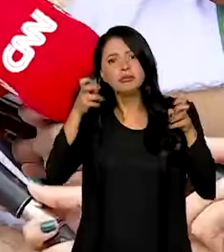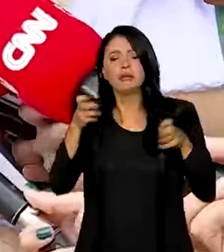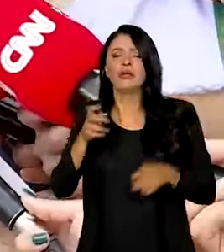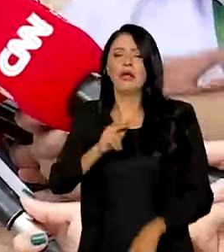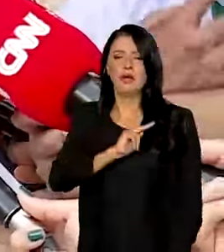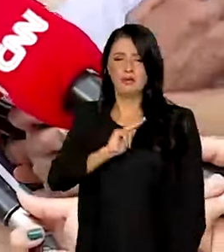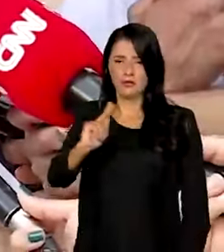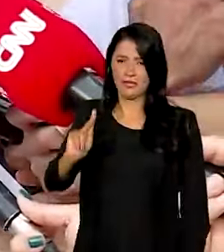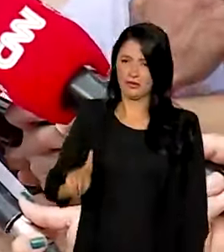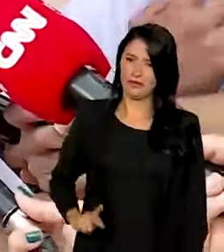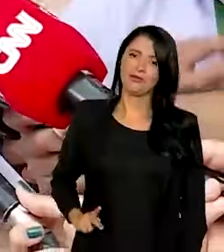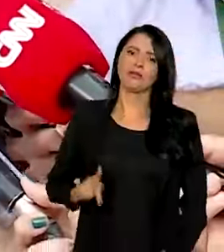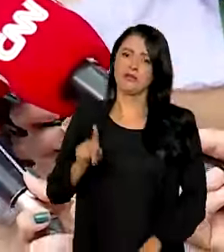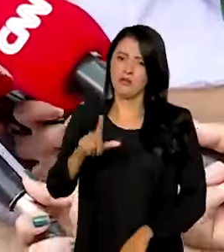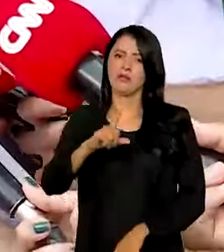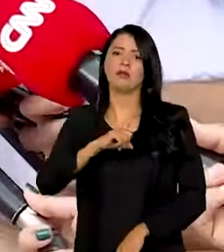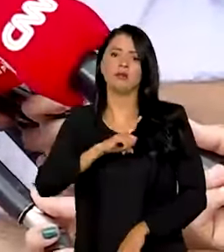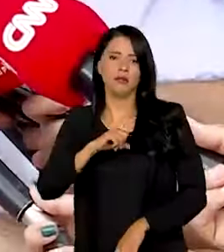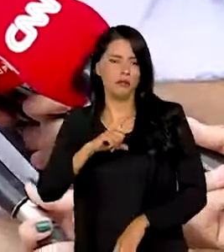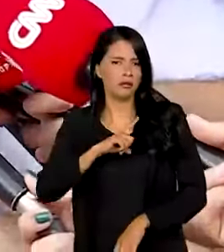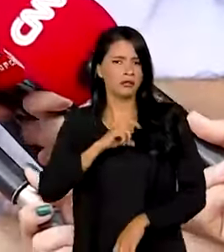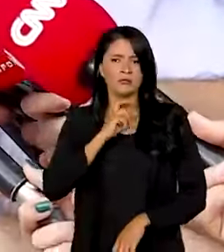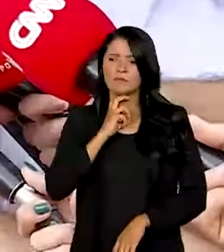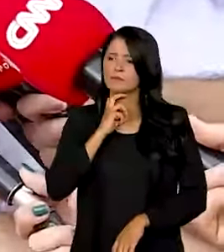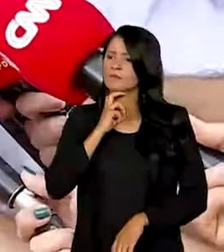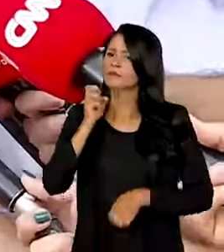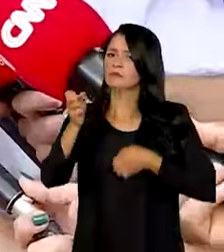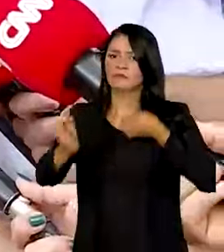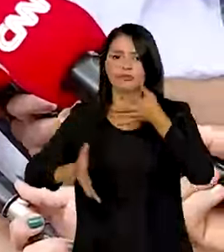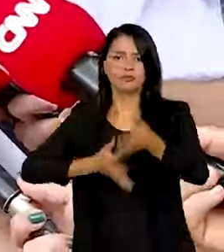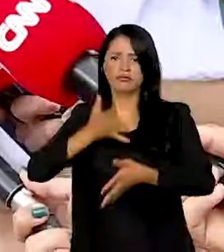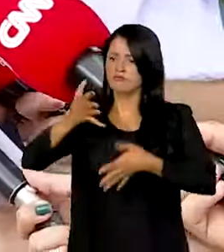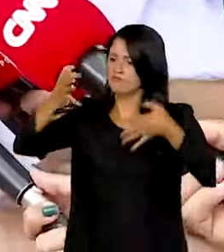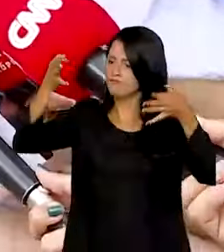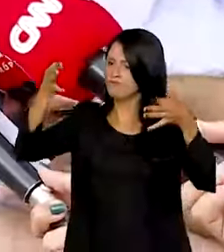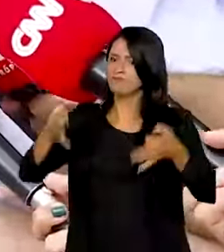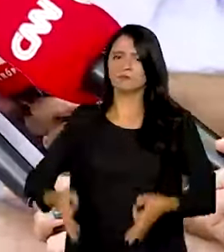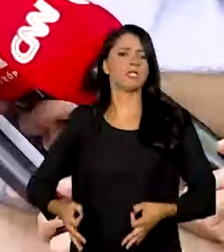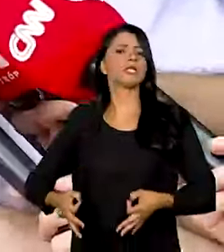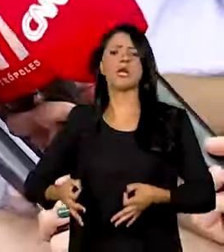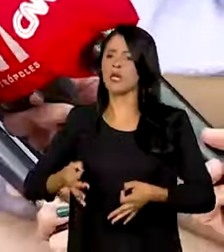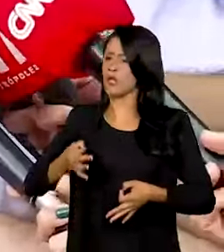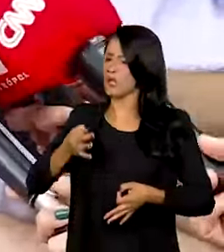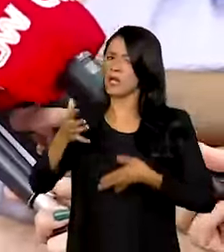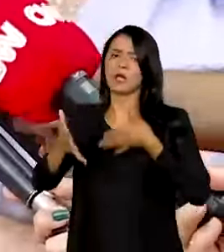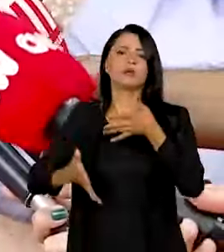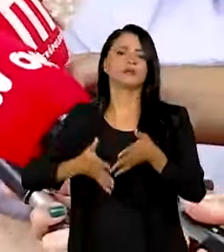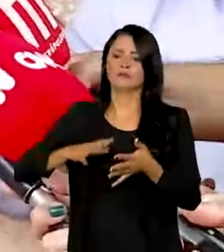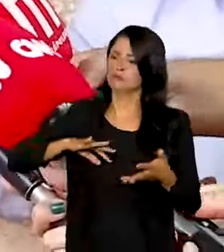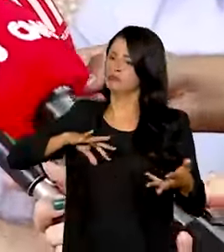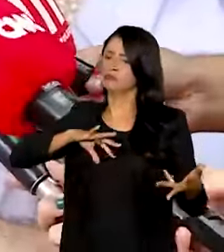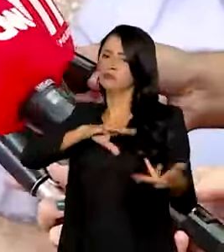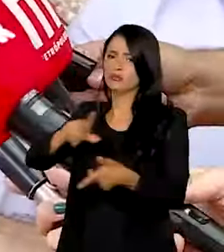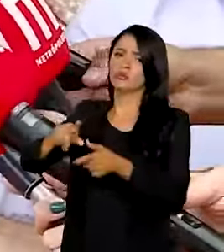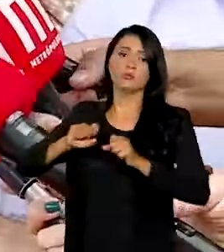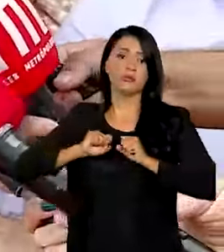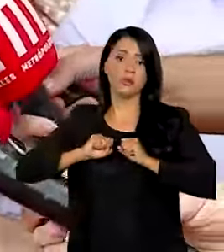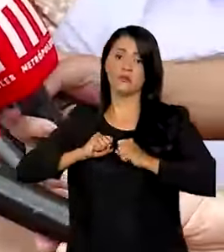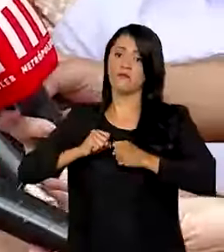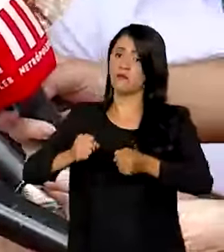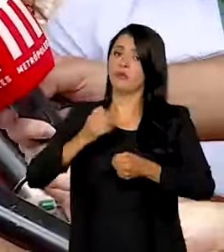presidente tem sido uma voz muito firme no cenário internacional em defesa da